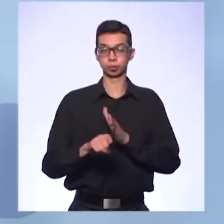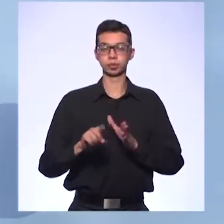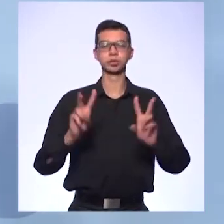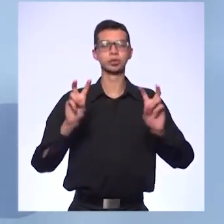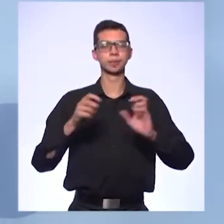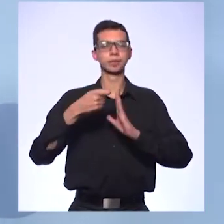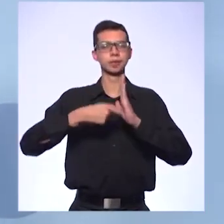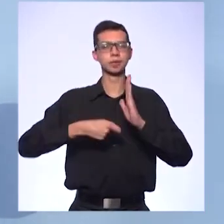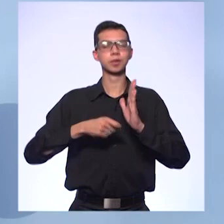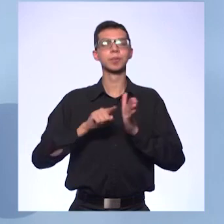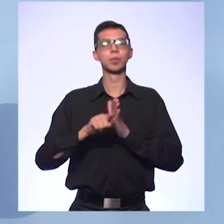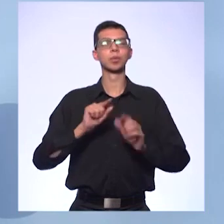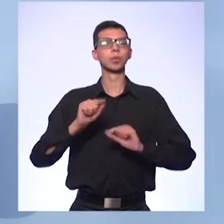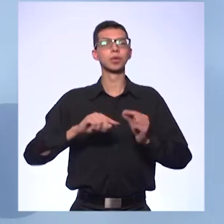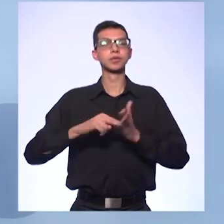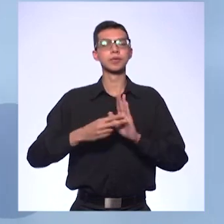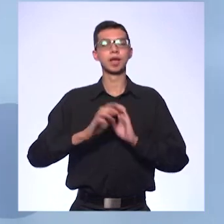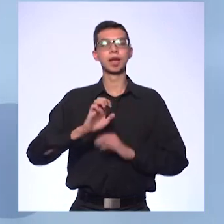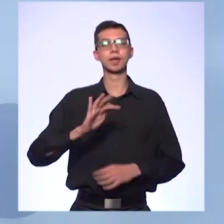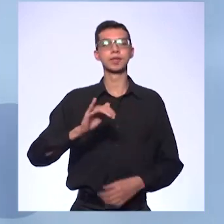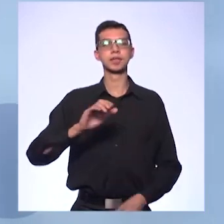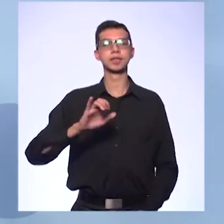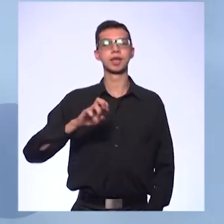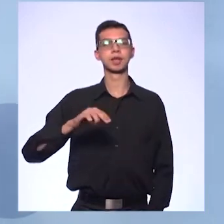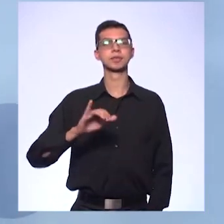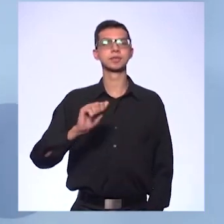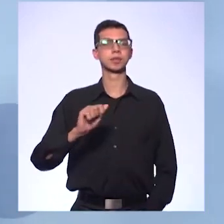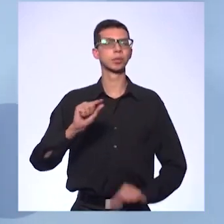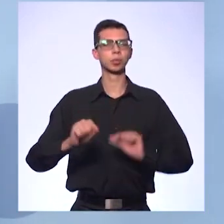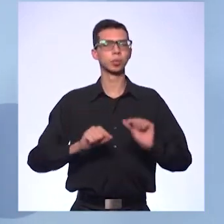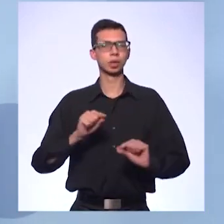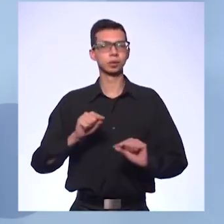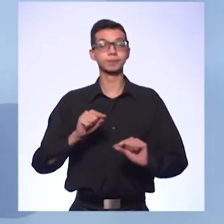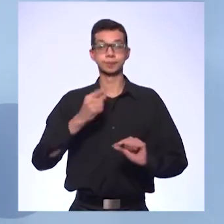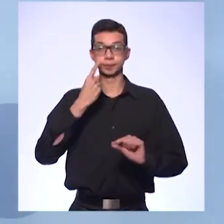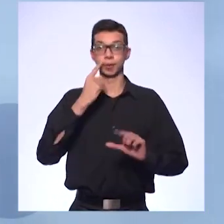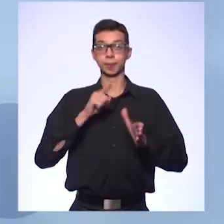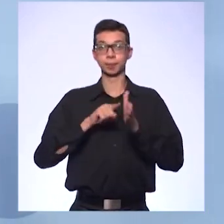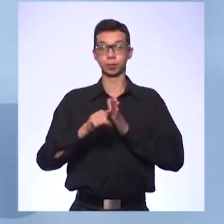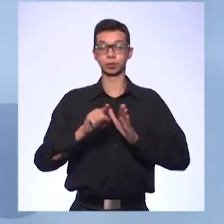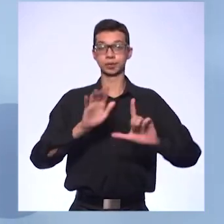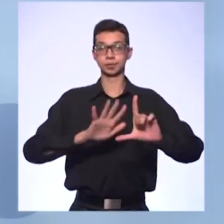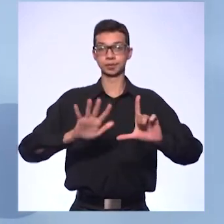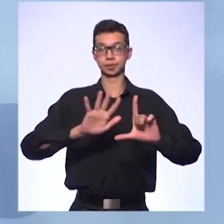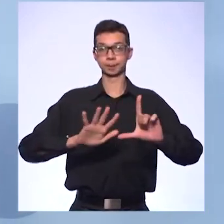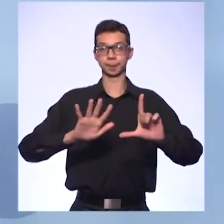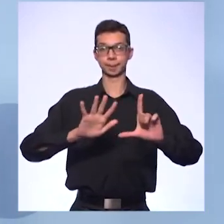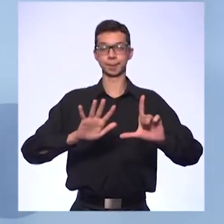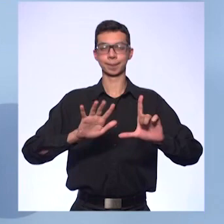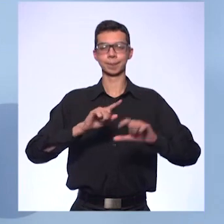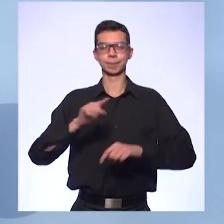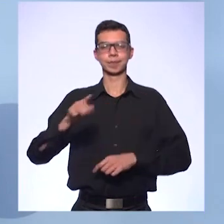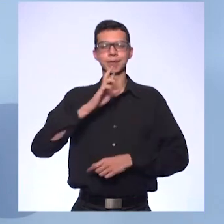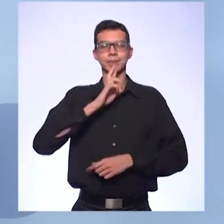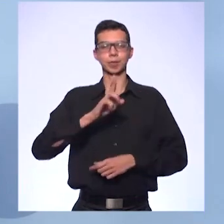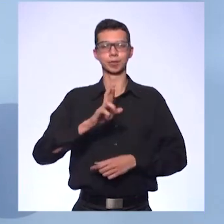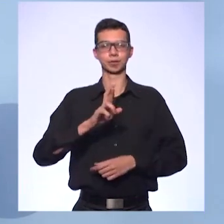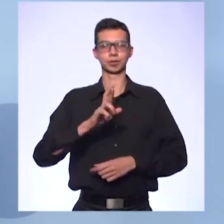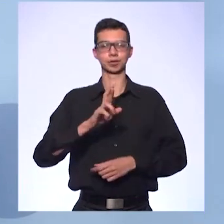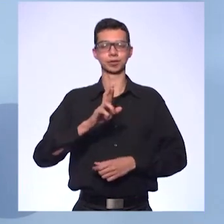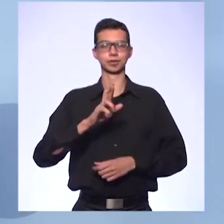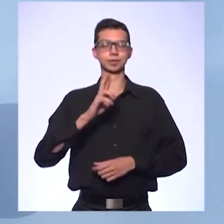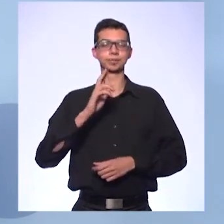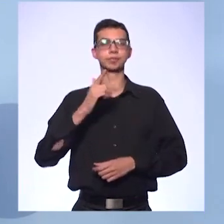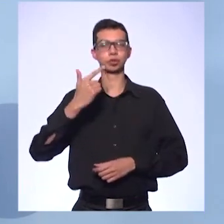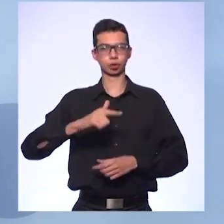Eu vou perguntar para vocês o que é eficiência, what is efficient. Vamos ver a pergunta na tela aí para vocês. E aí vocês vão responder, vão assistir